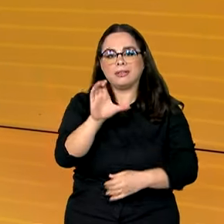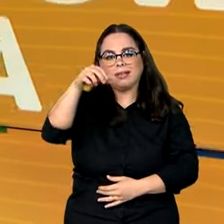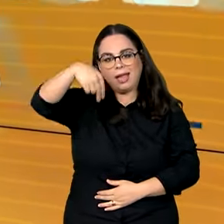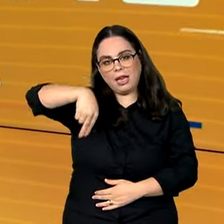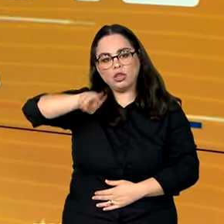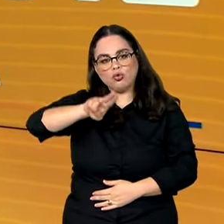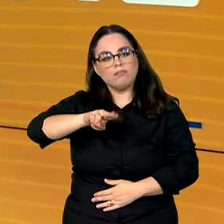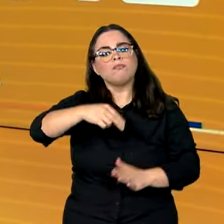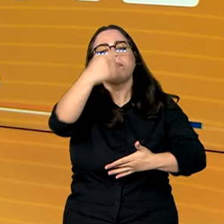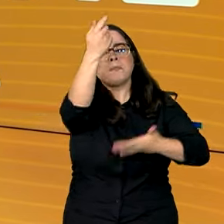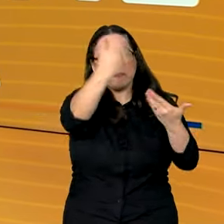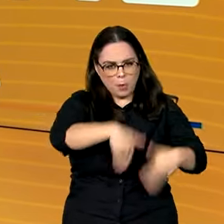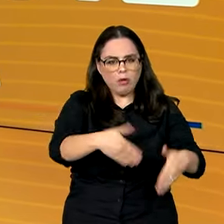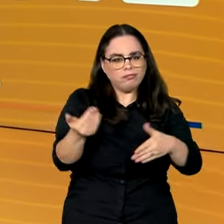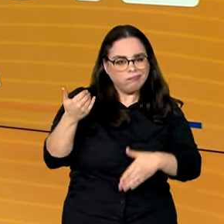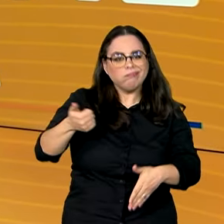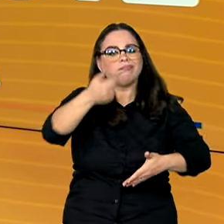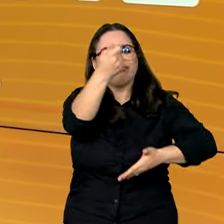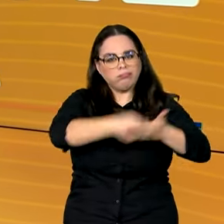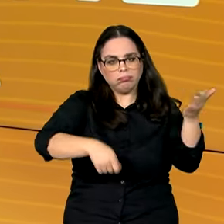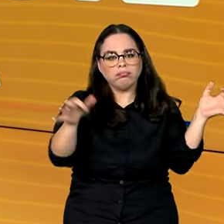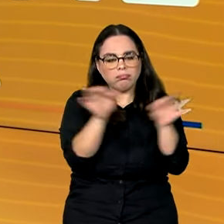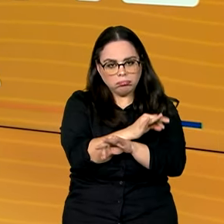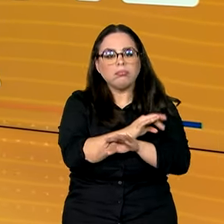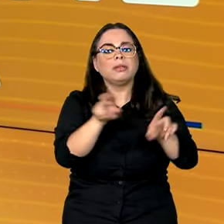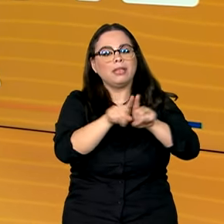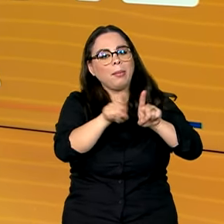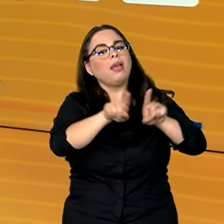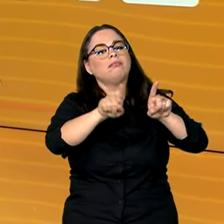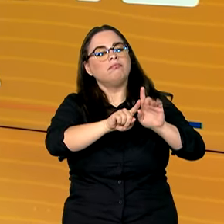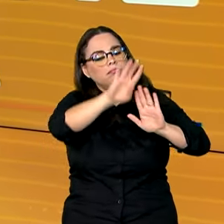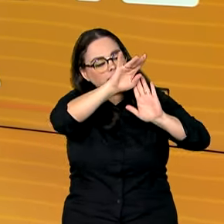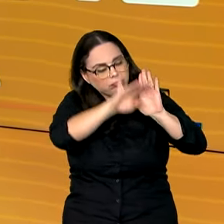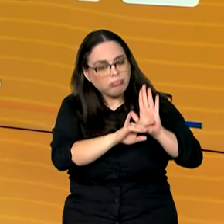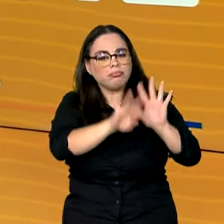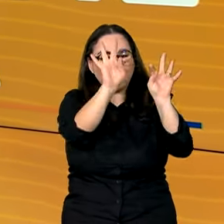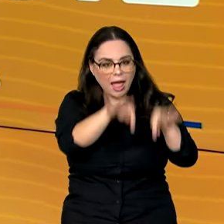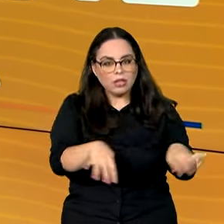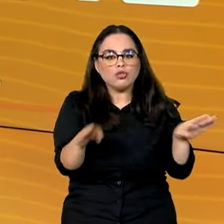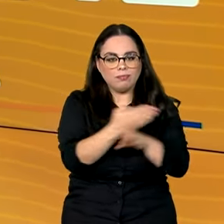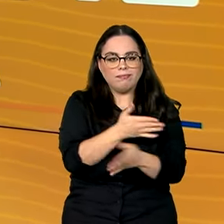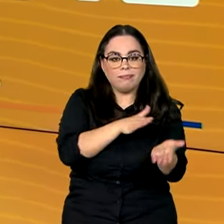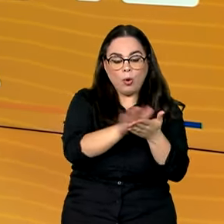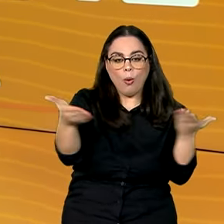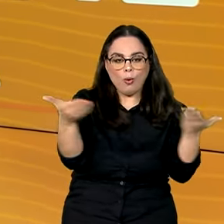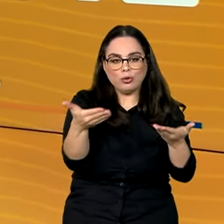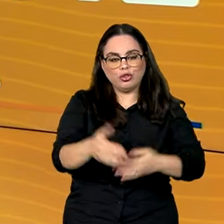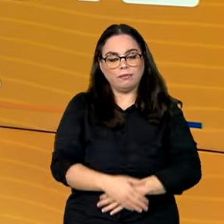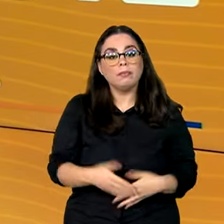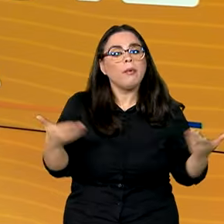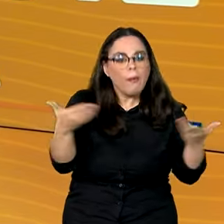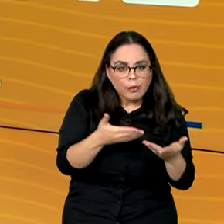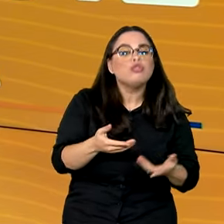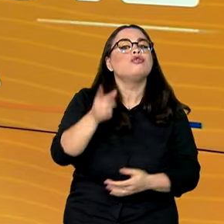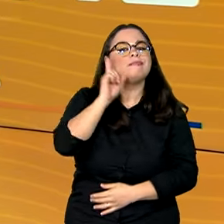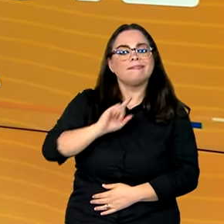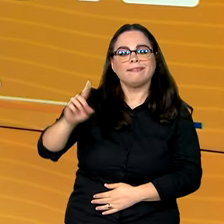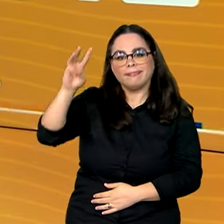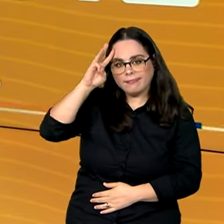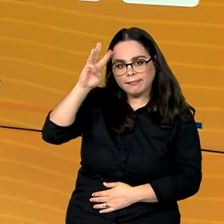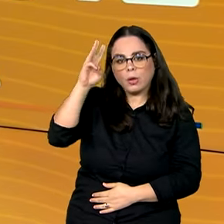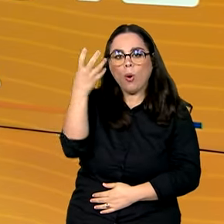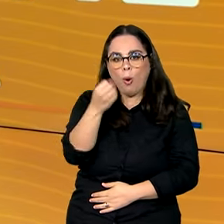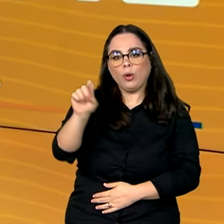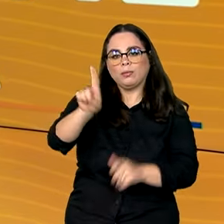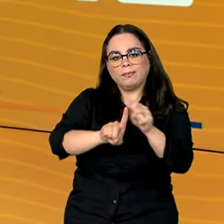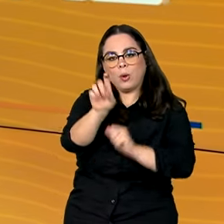unificado. Notas finais das provas objetivas e preliminares das discursivas saem hoje. Hoje é terça-feira, 8 de